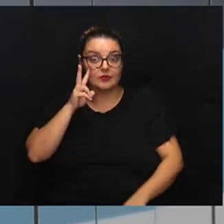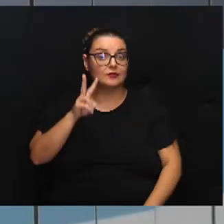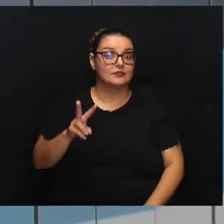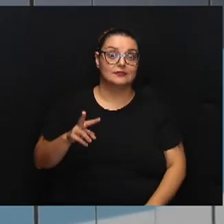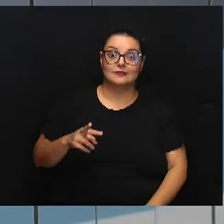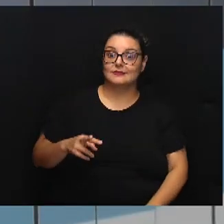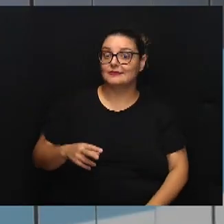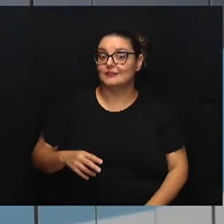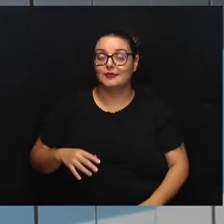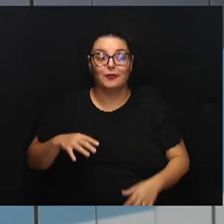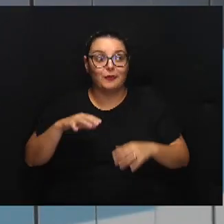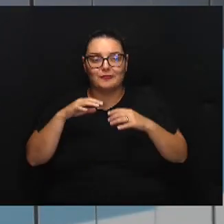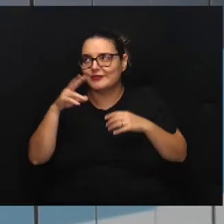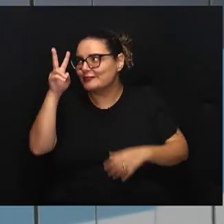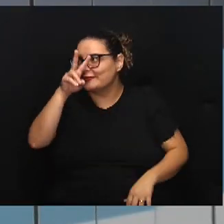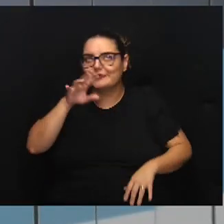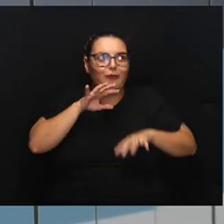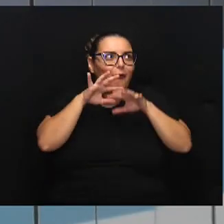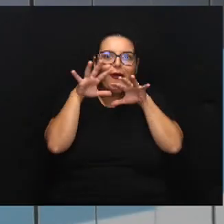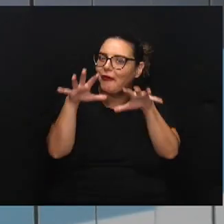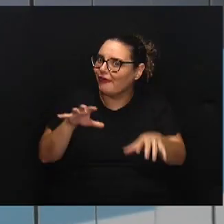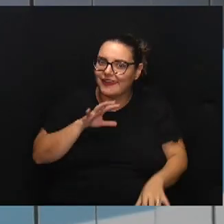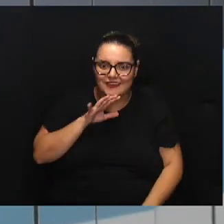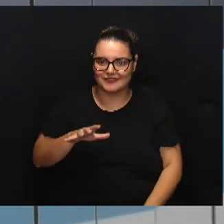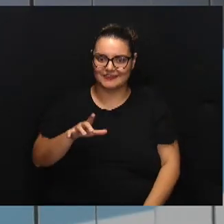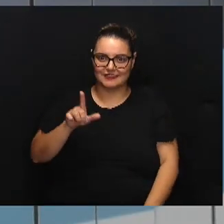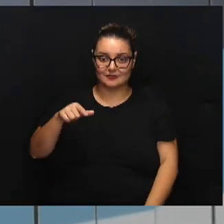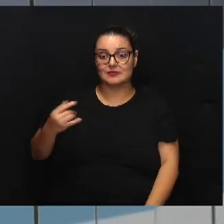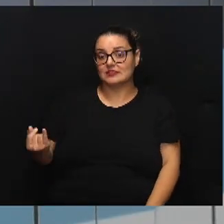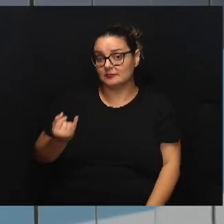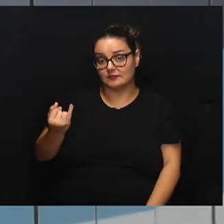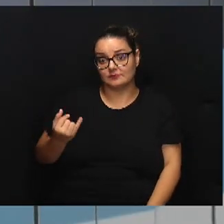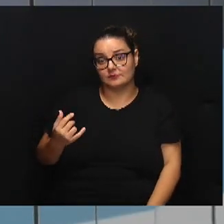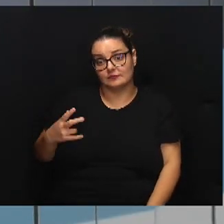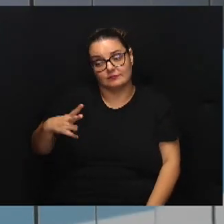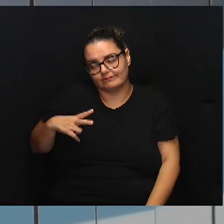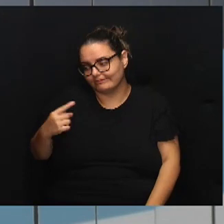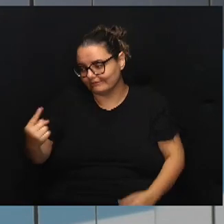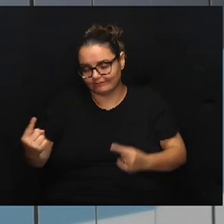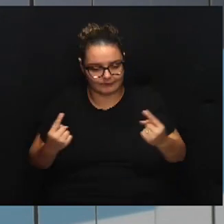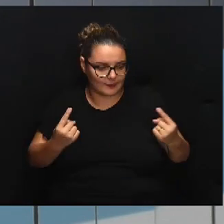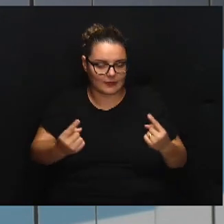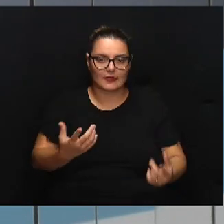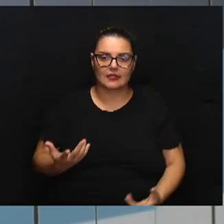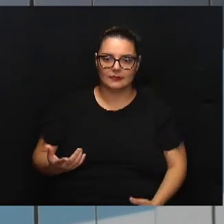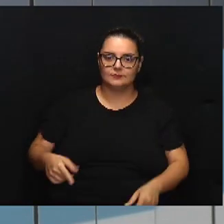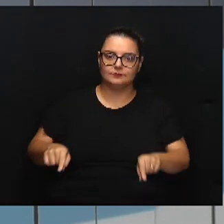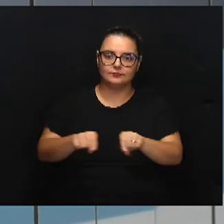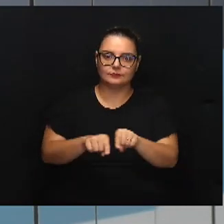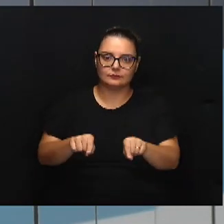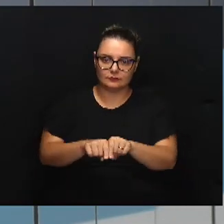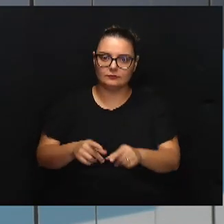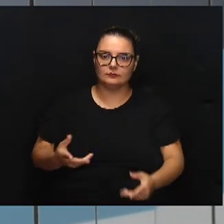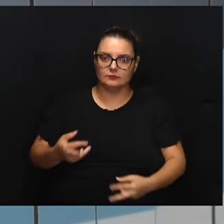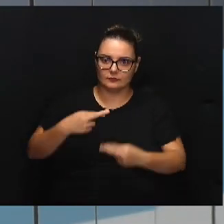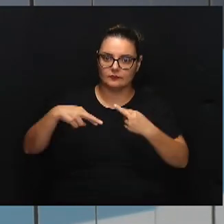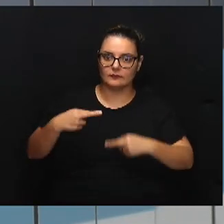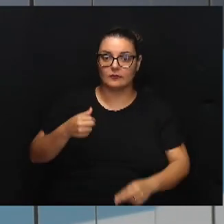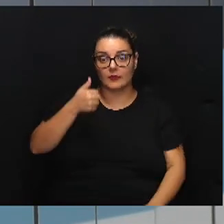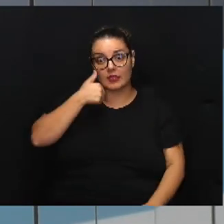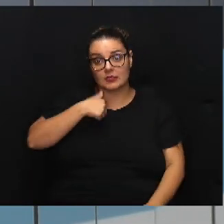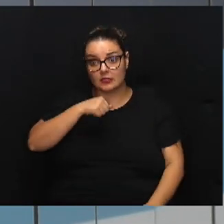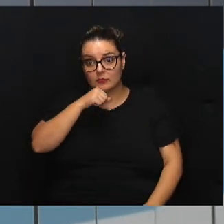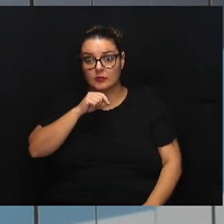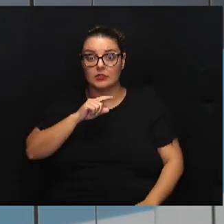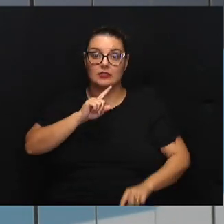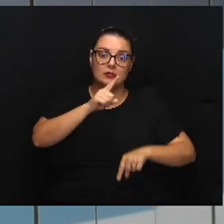relatos aterrorizantes. Mas é importante dizer que são questões muito individuais e também está relacionado, por exemplo, se a mulher teve outras